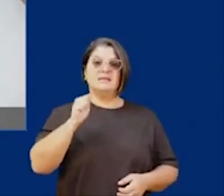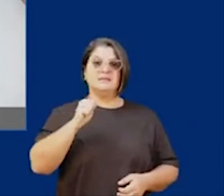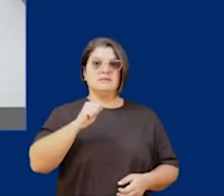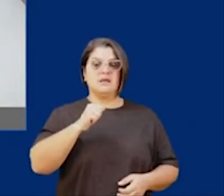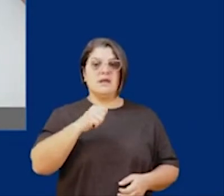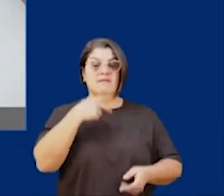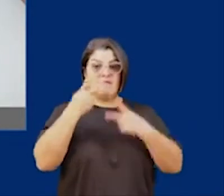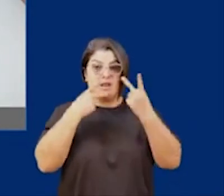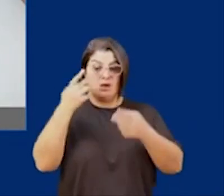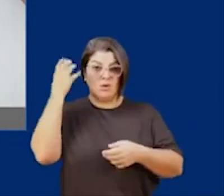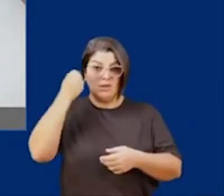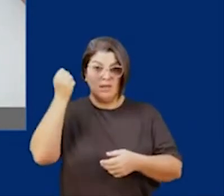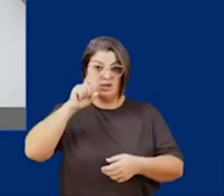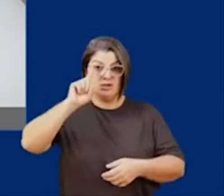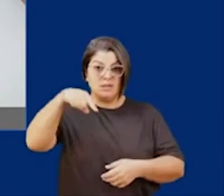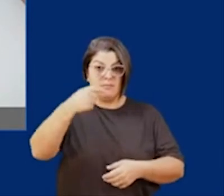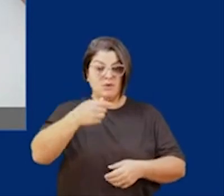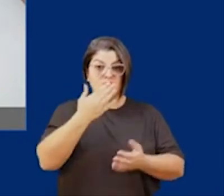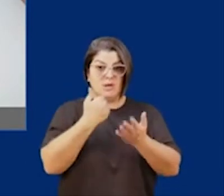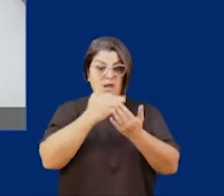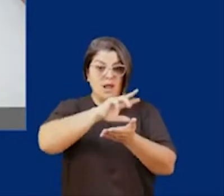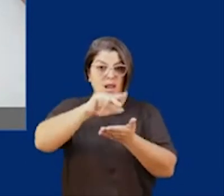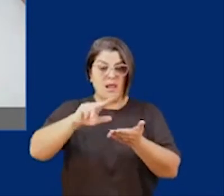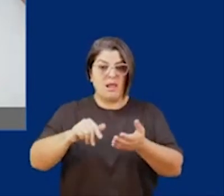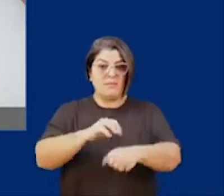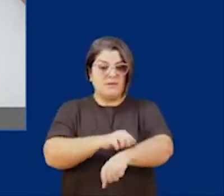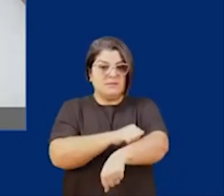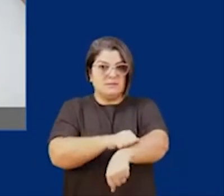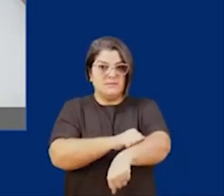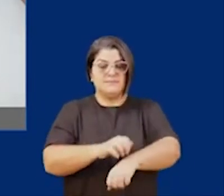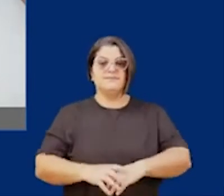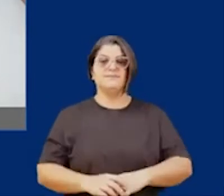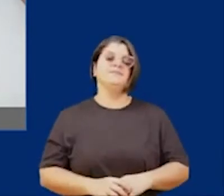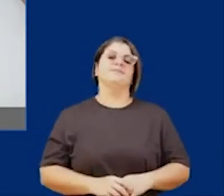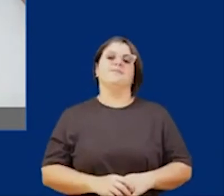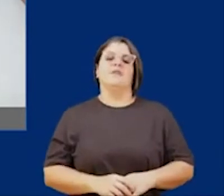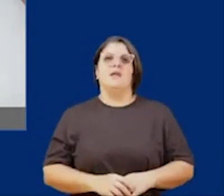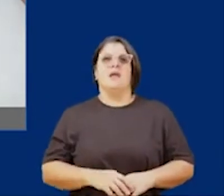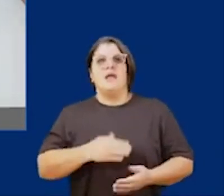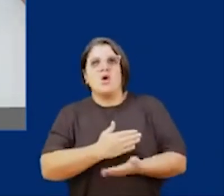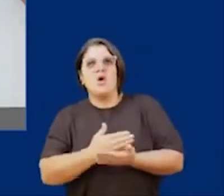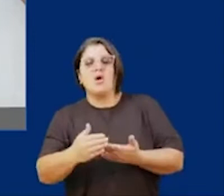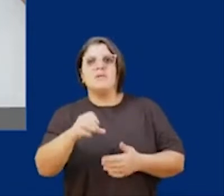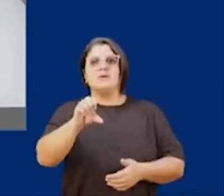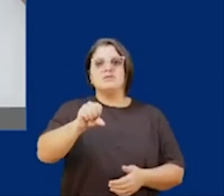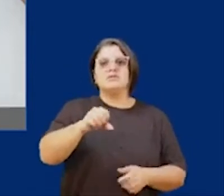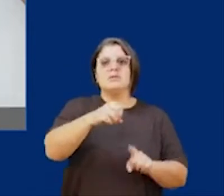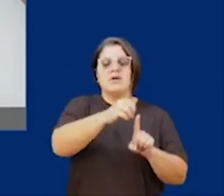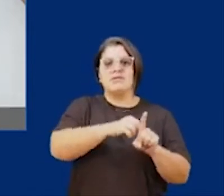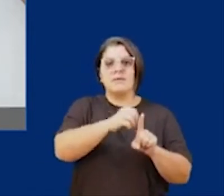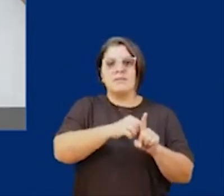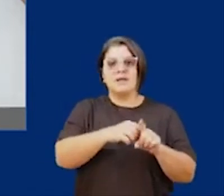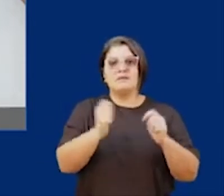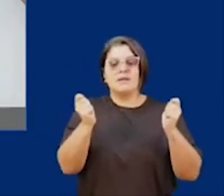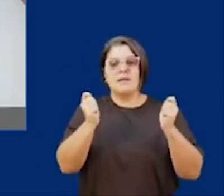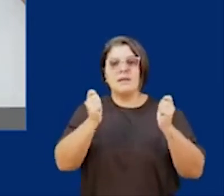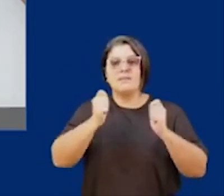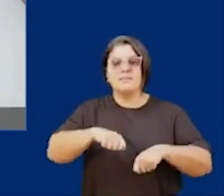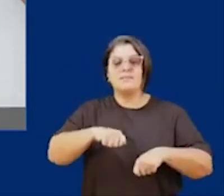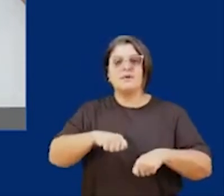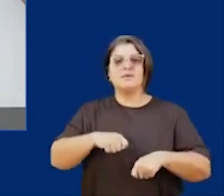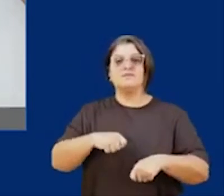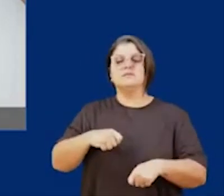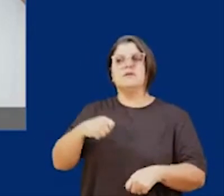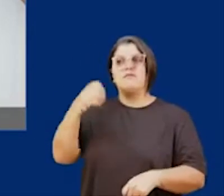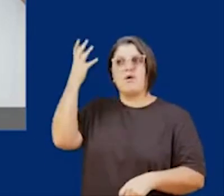geral. Em relação ao leite, eu falei aquela coisa de a partir dos 9 meses já é possível, né, ter o leite de vaca como um